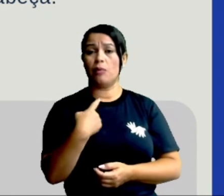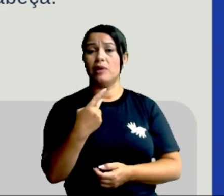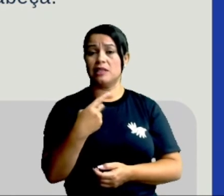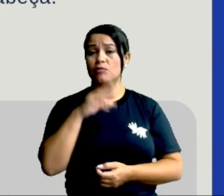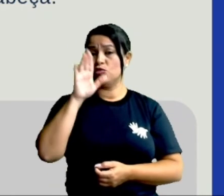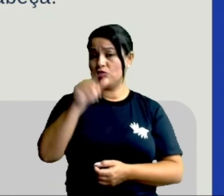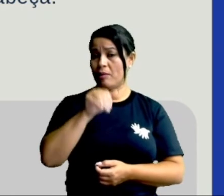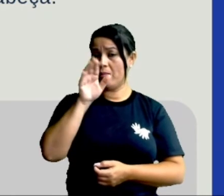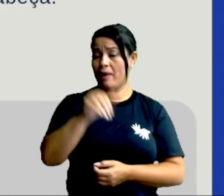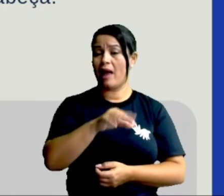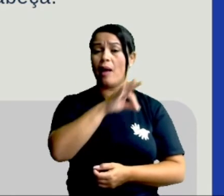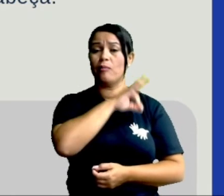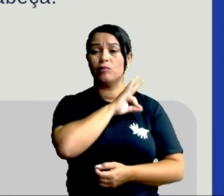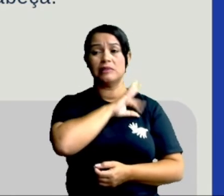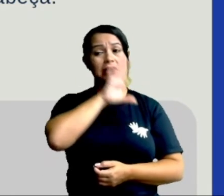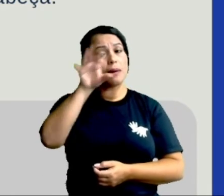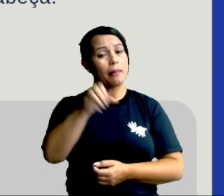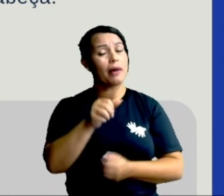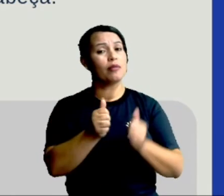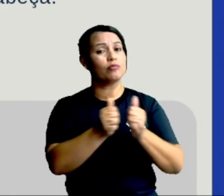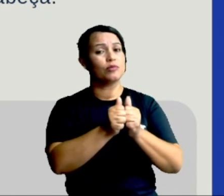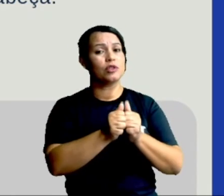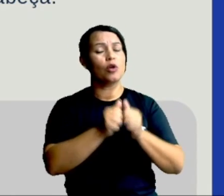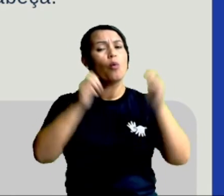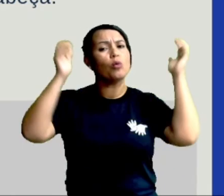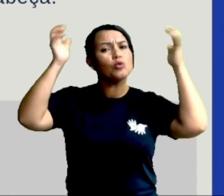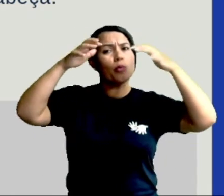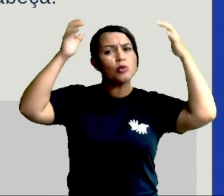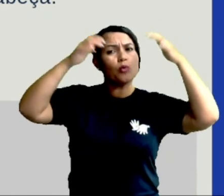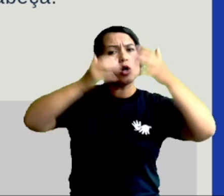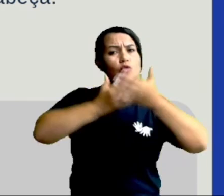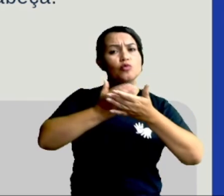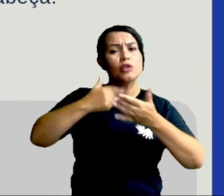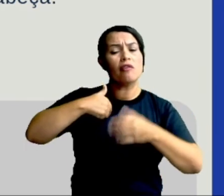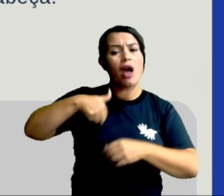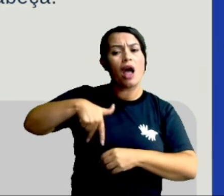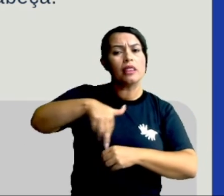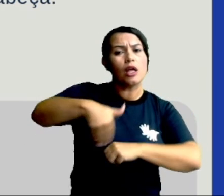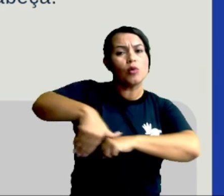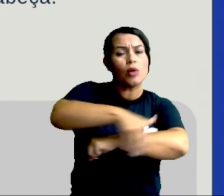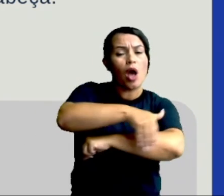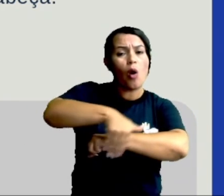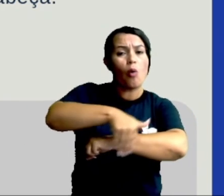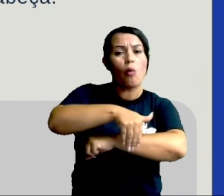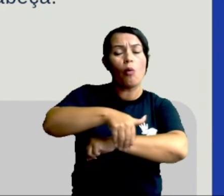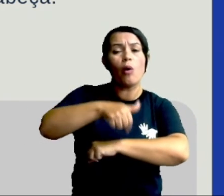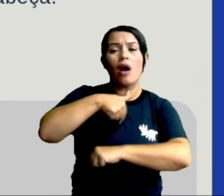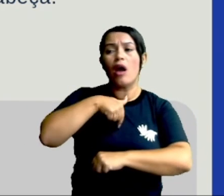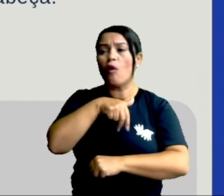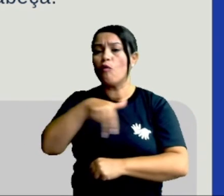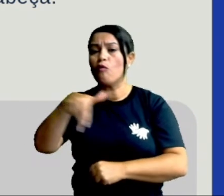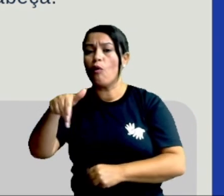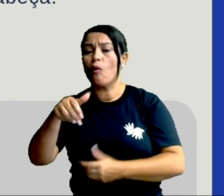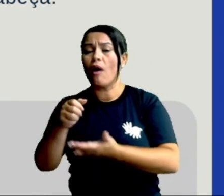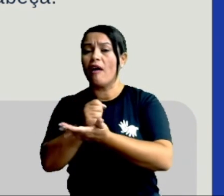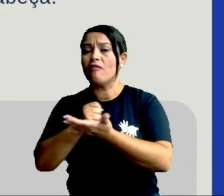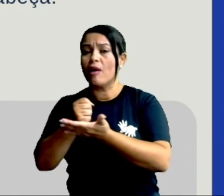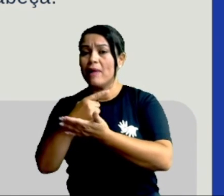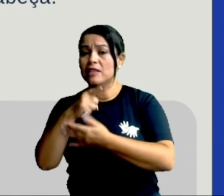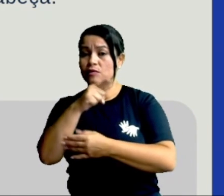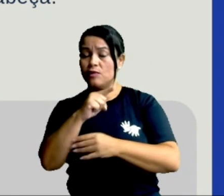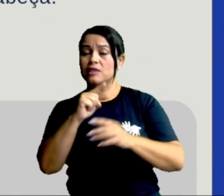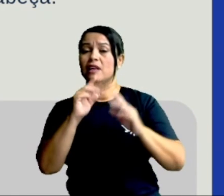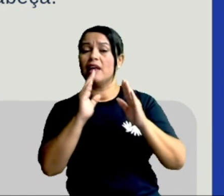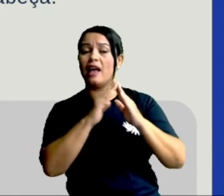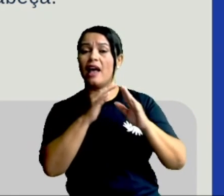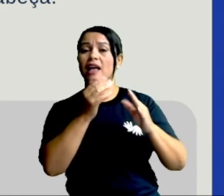chamar a polícia. Então, quando a chuva começou, eu estava no meio do caminho. Vou à farmácia enquanto você faz o